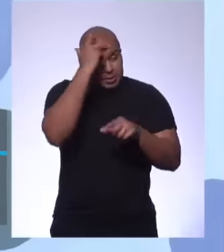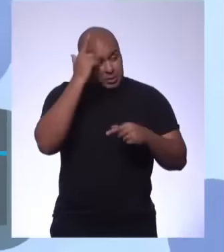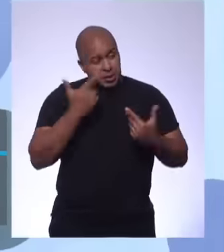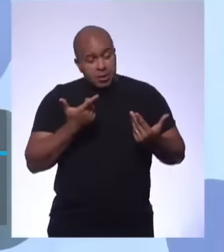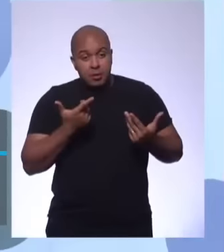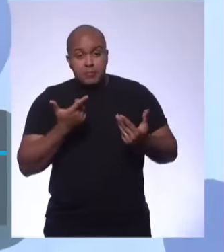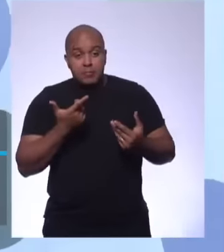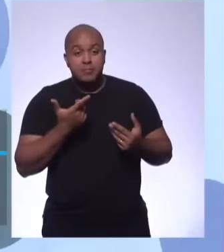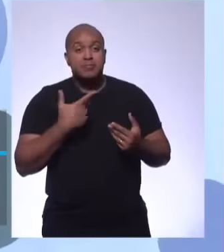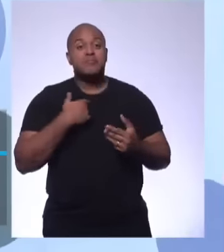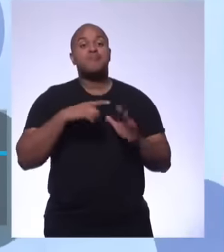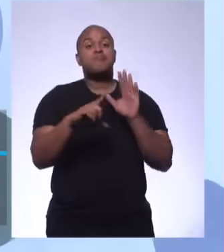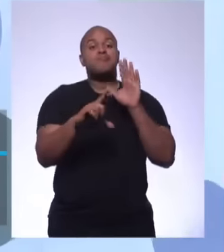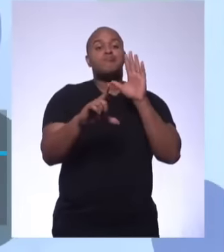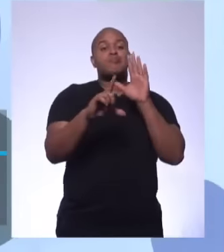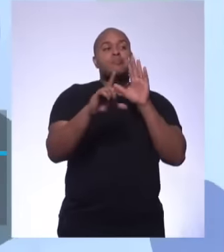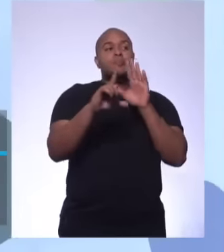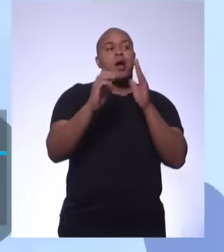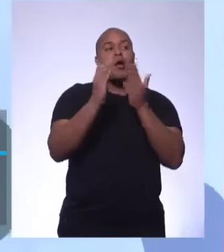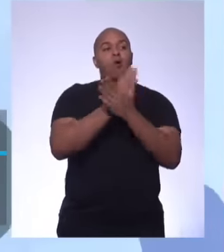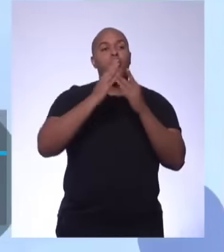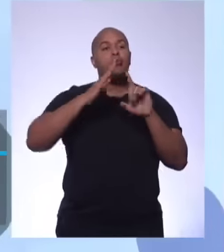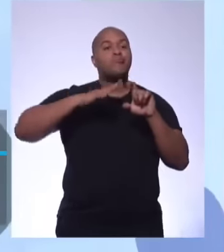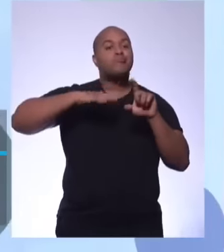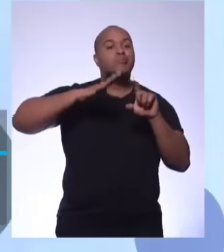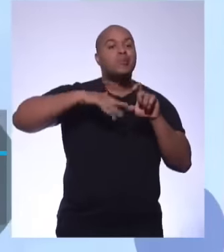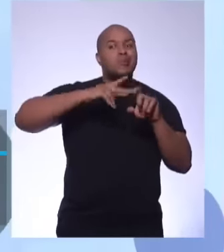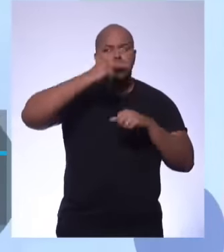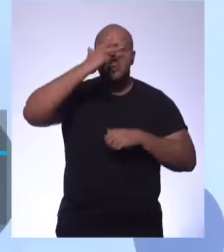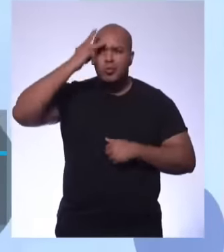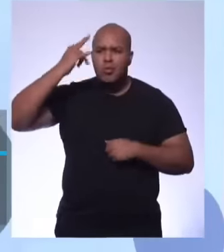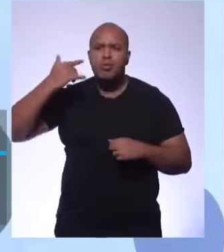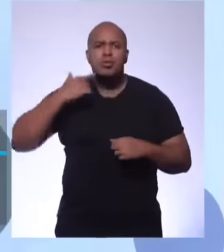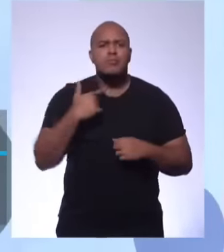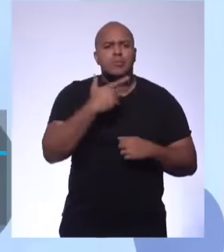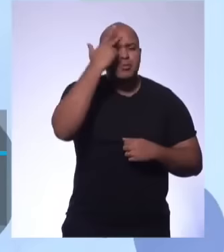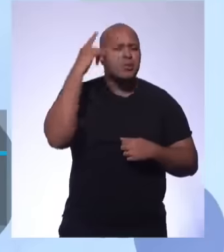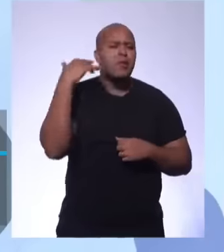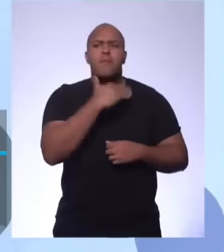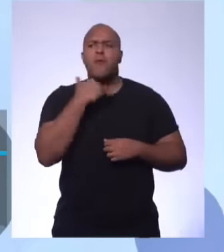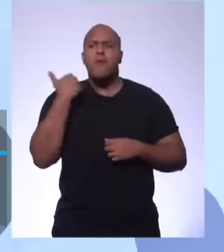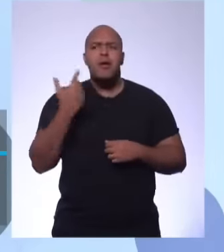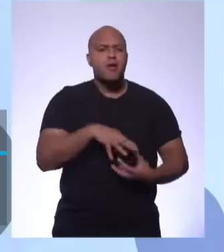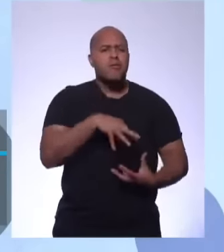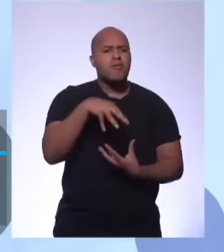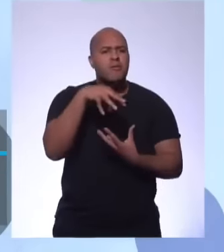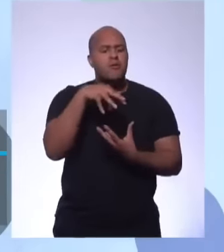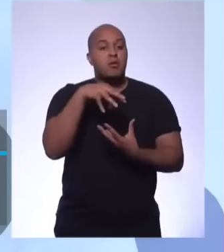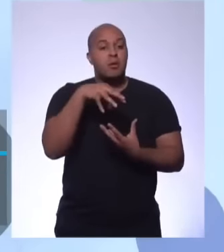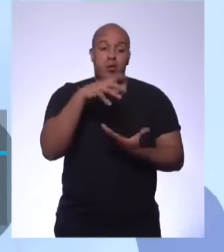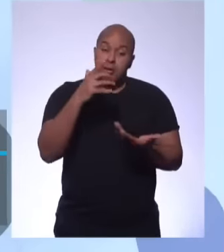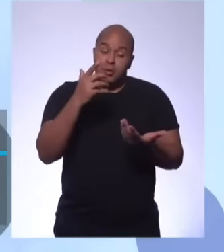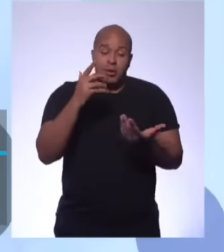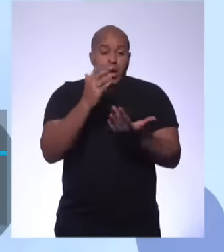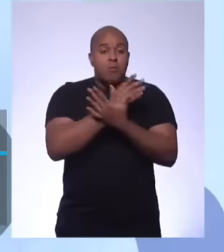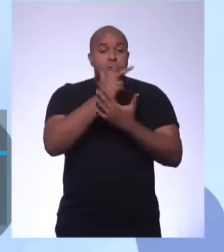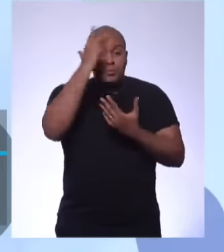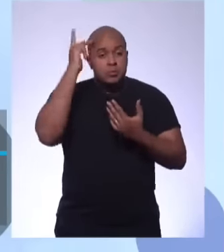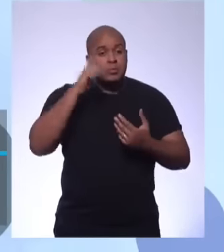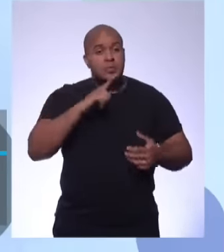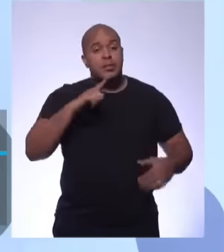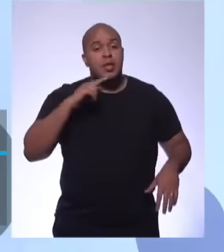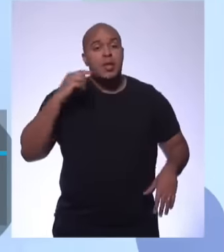também as lendas de assombrações que se contavam na época. Então, muitas pessoas tinham